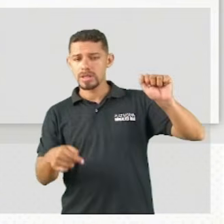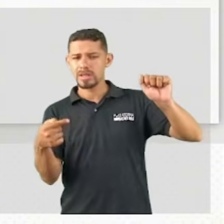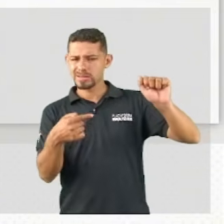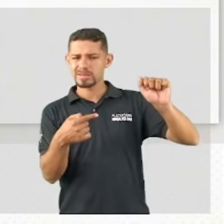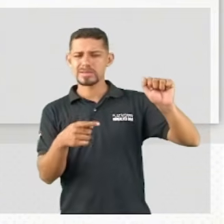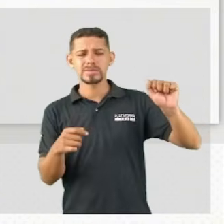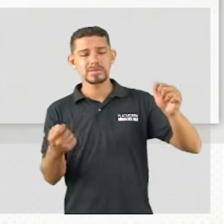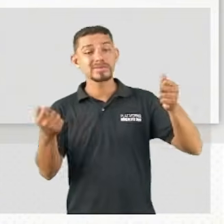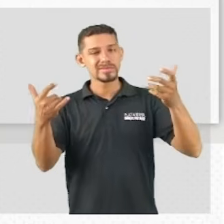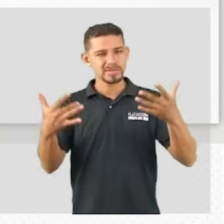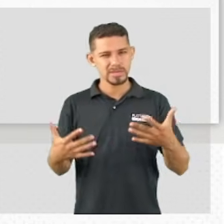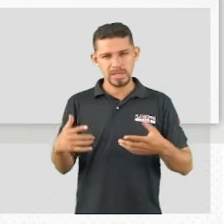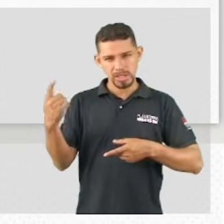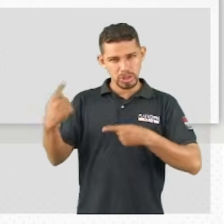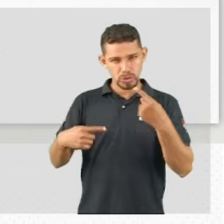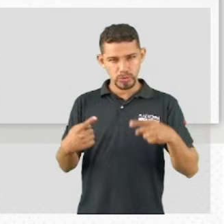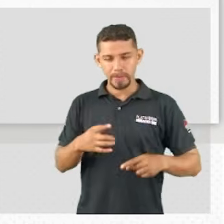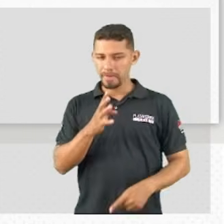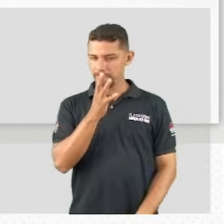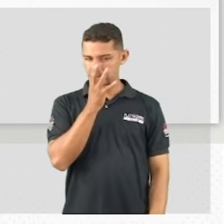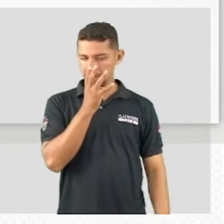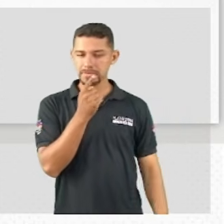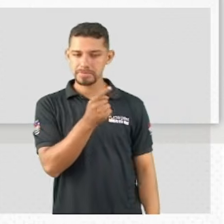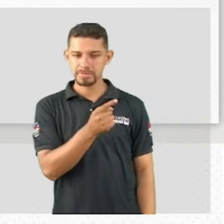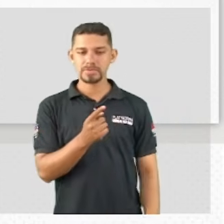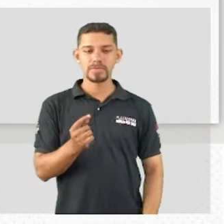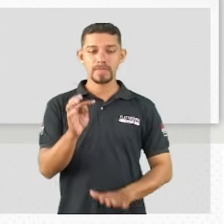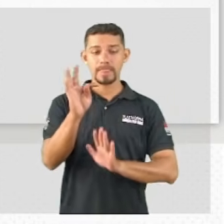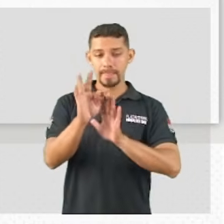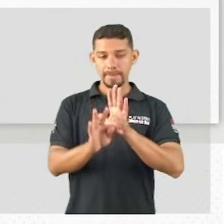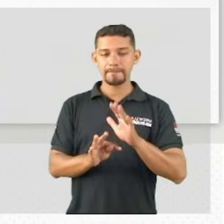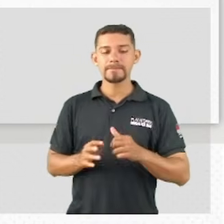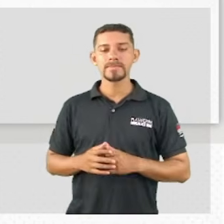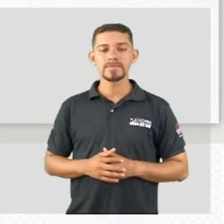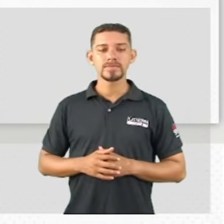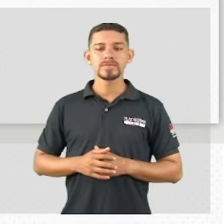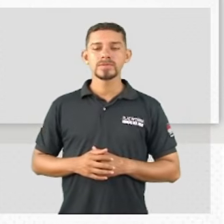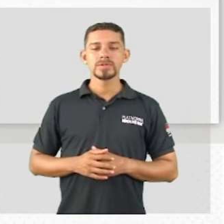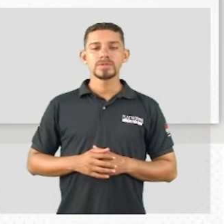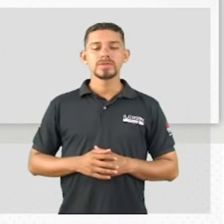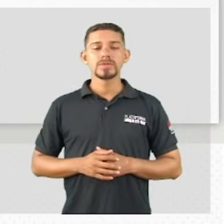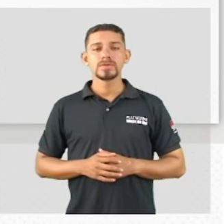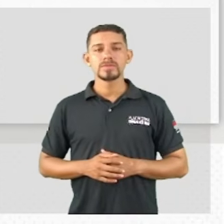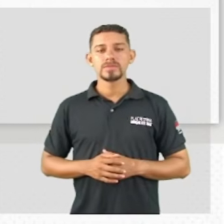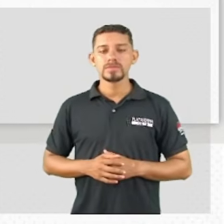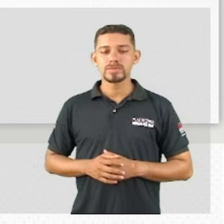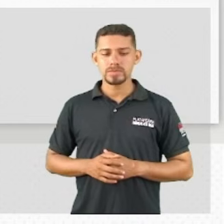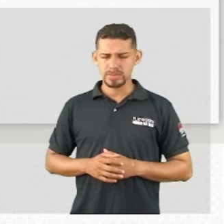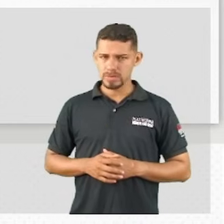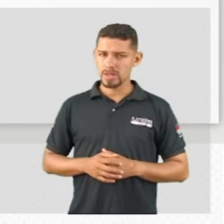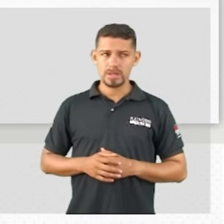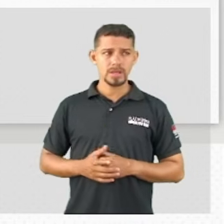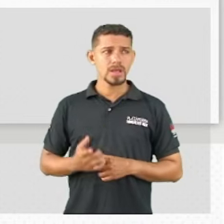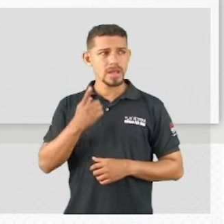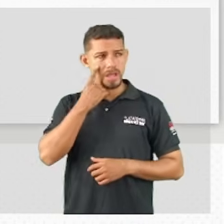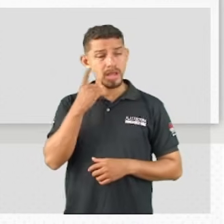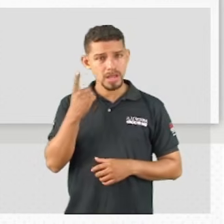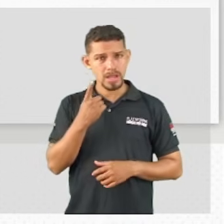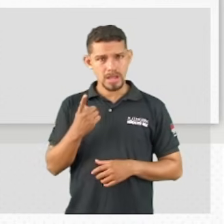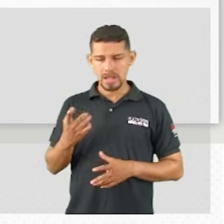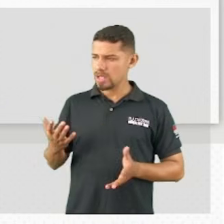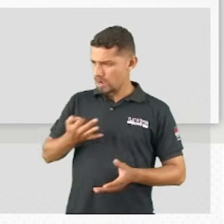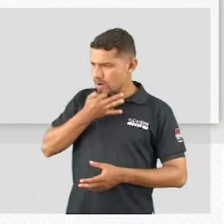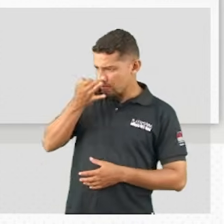regrado, conforme o que a gente discutiu, o que a gente viu, né? E o texto base. Ele tem como característica impor a opinião de um